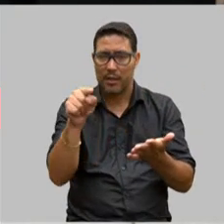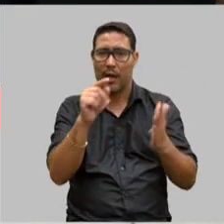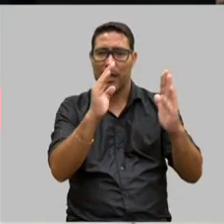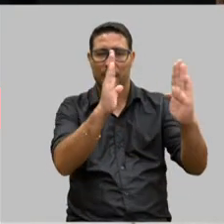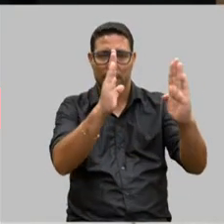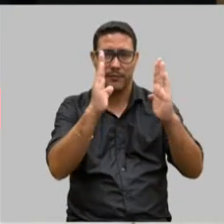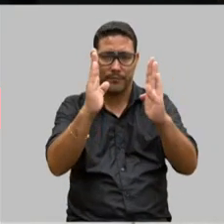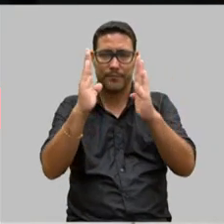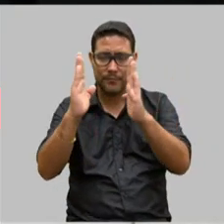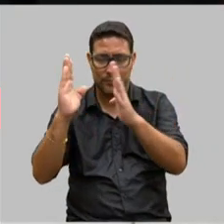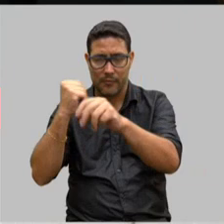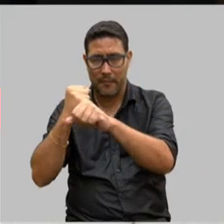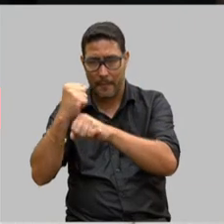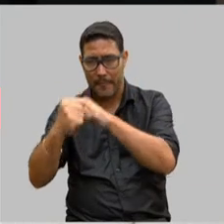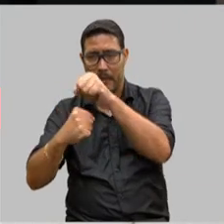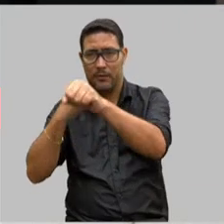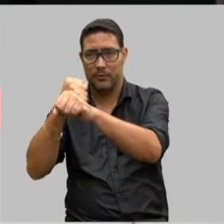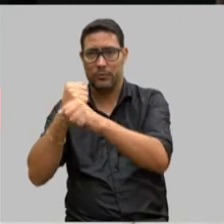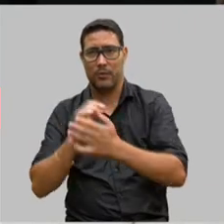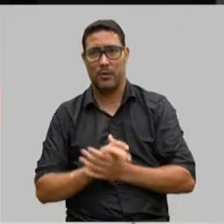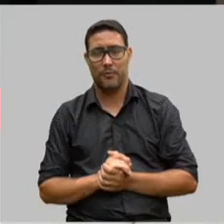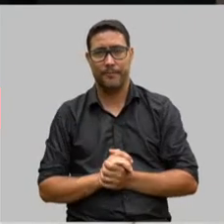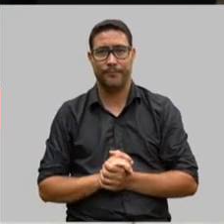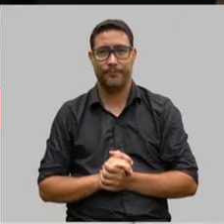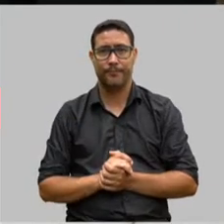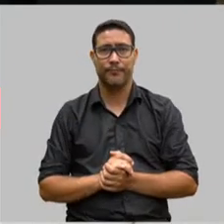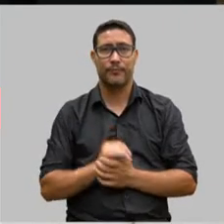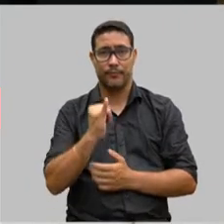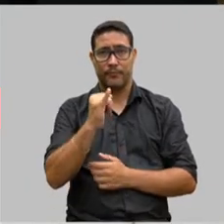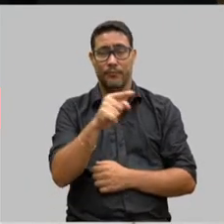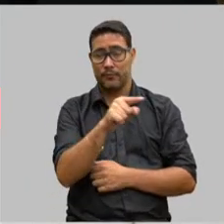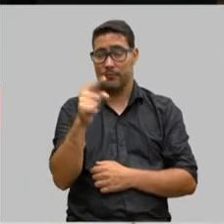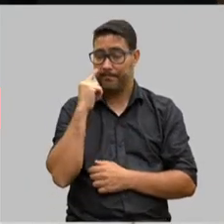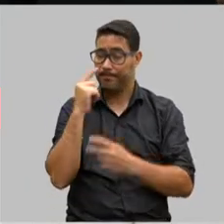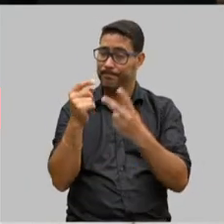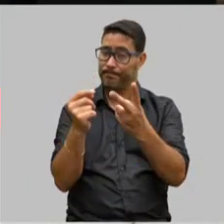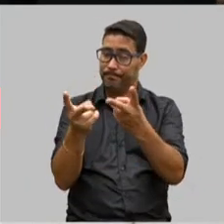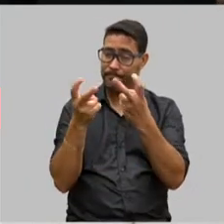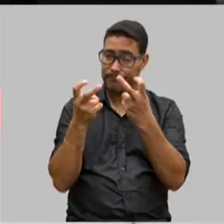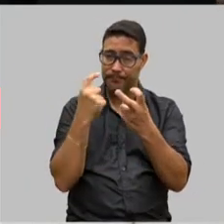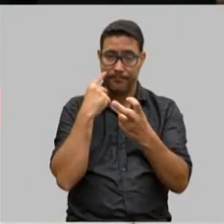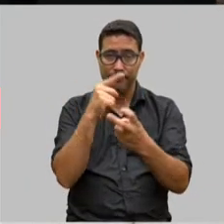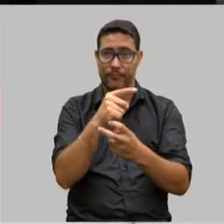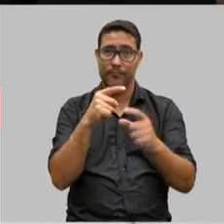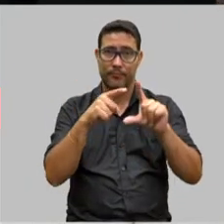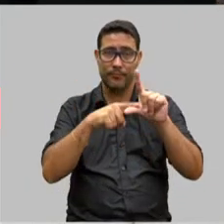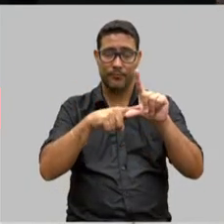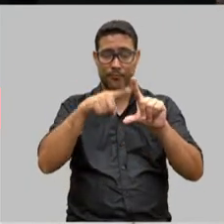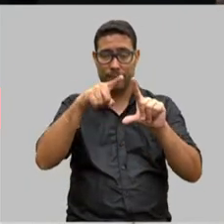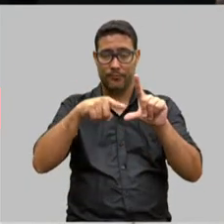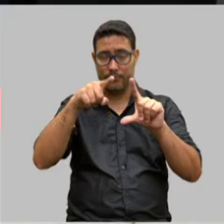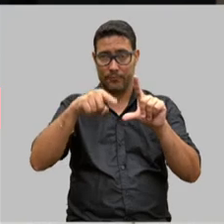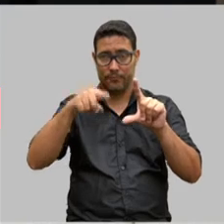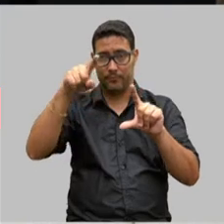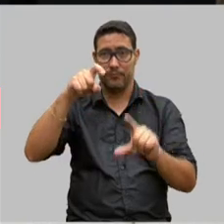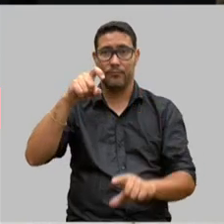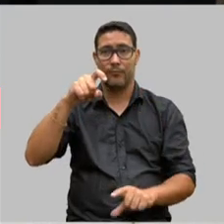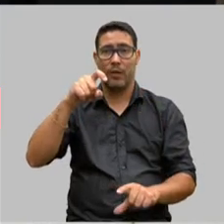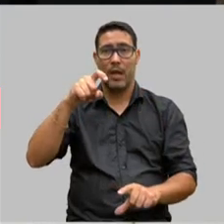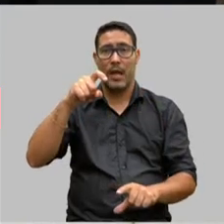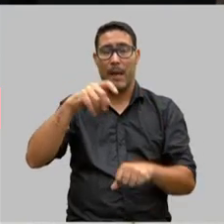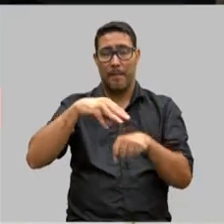da tela, é a média anual. Se vocês olharem para o gráfico marrom,